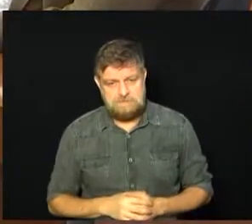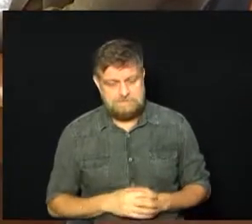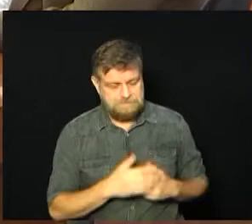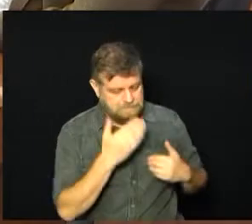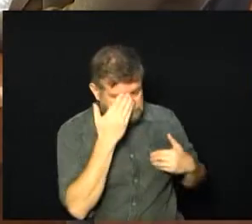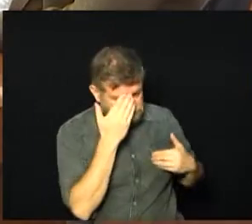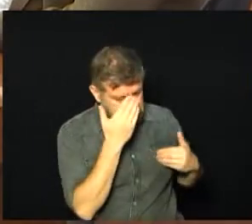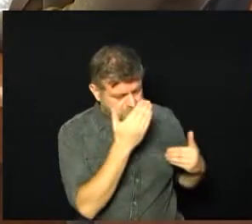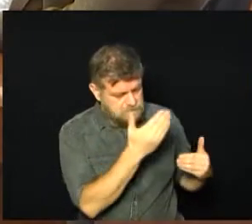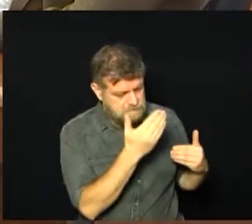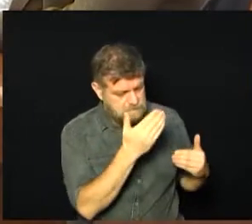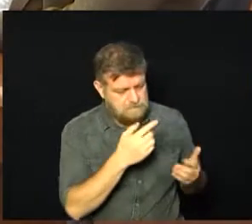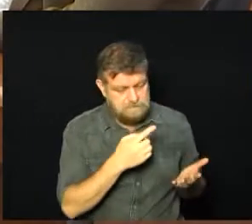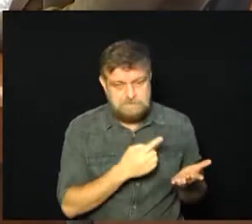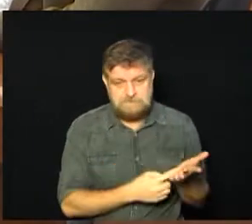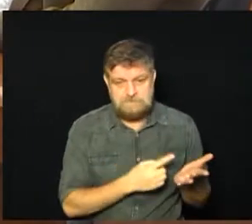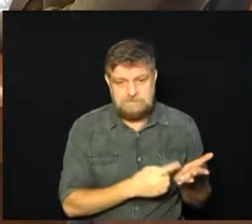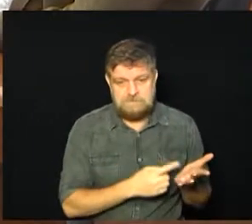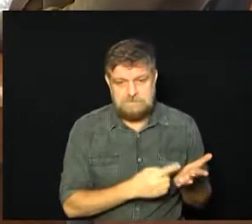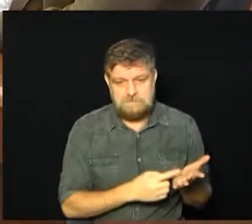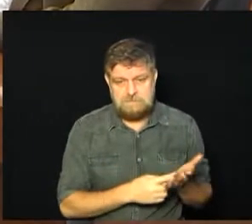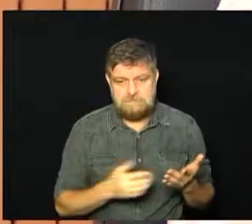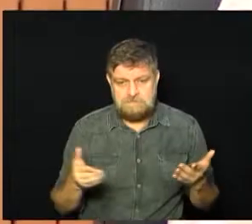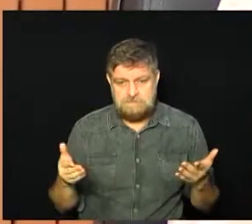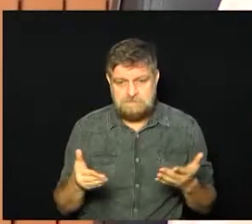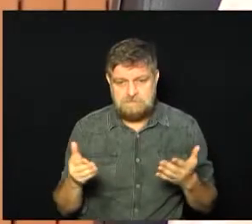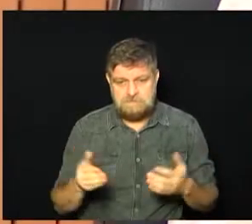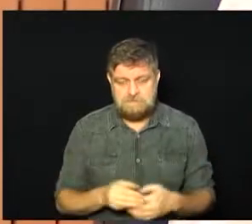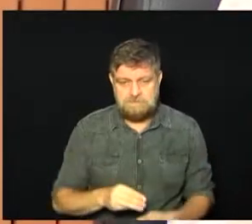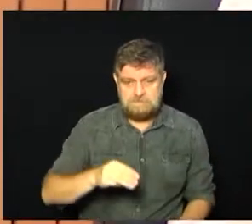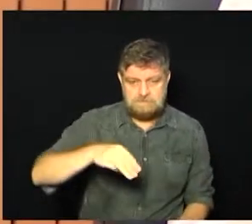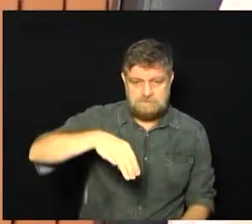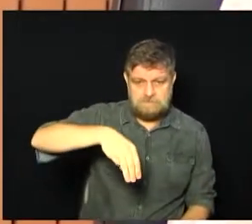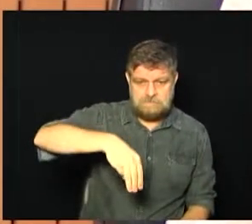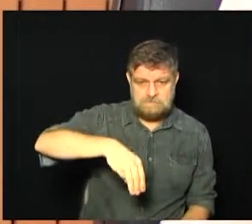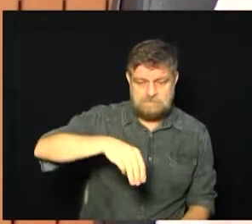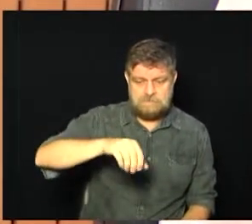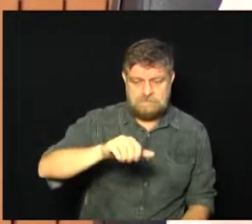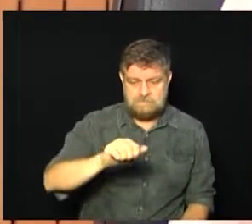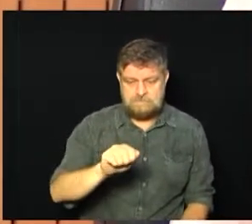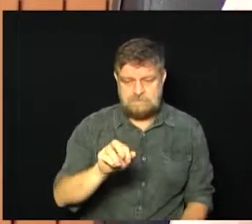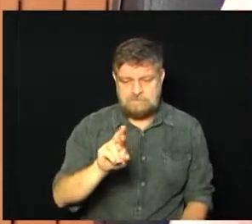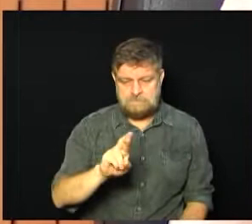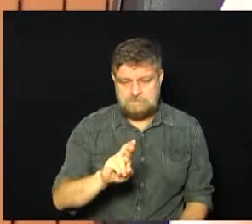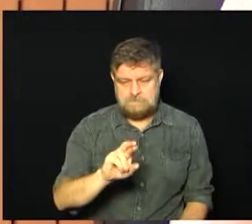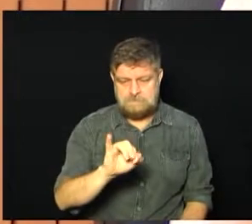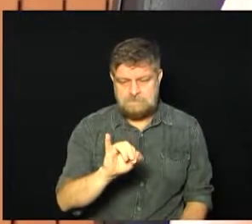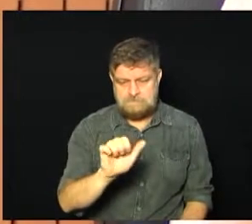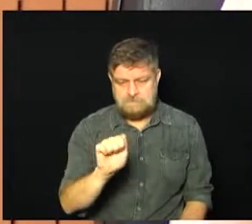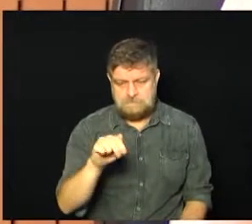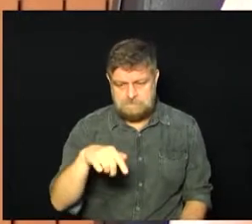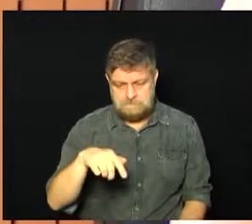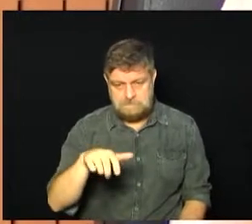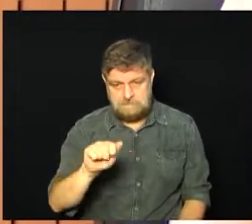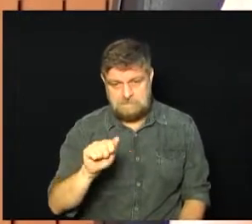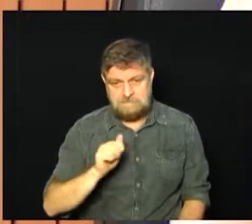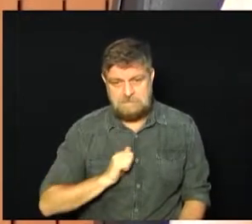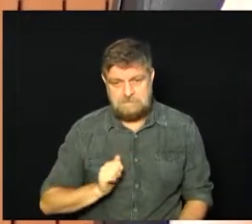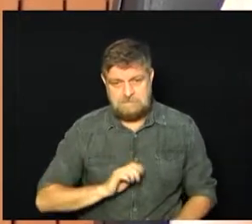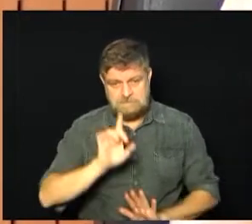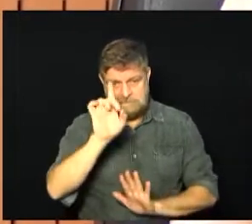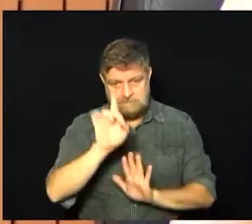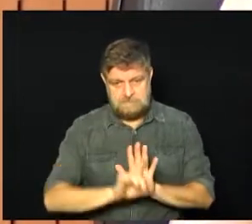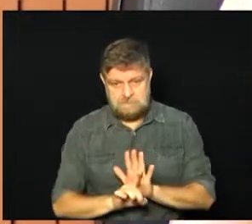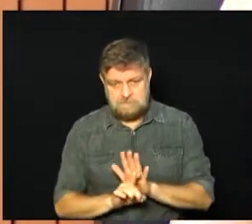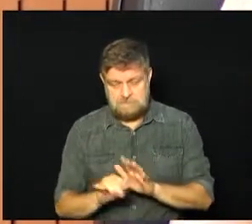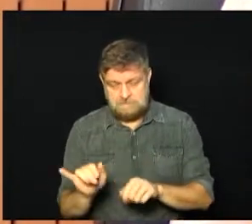como combinamos, eu já vou passar a palavra para a Mariana, né, que é diretora de Projetos Estratégicos e Cidade Inteligente